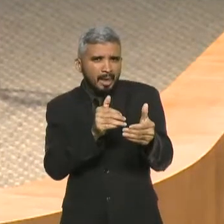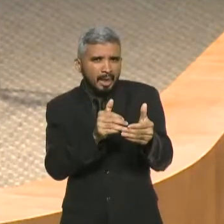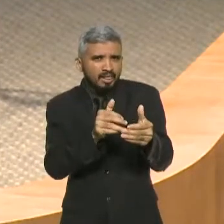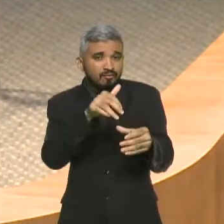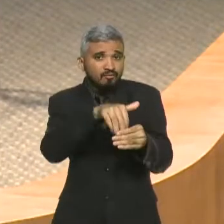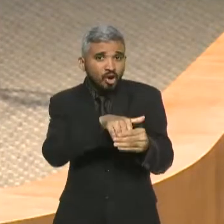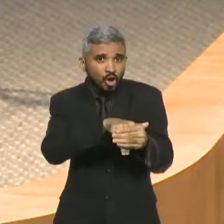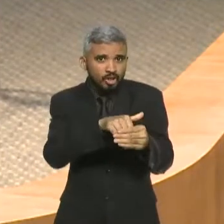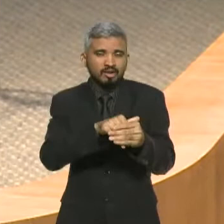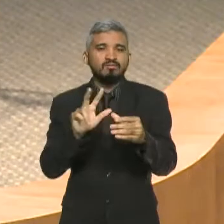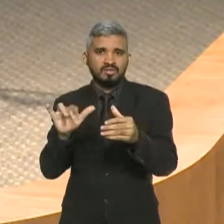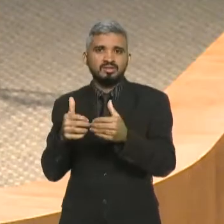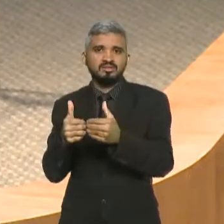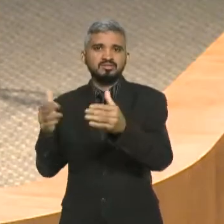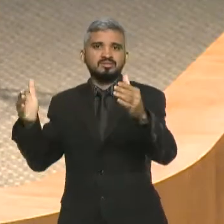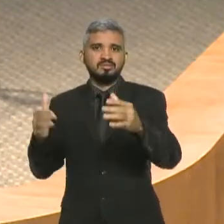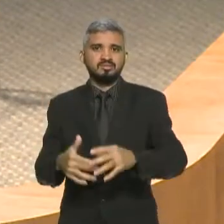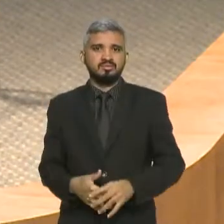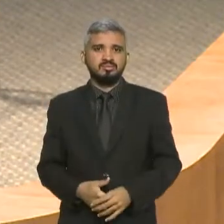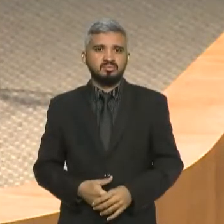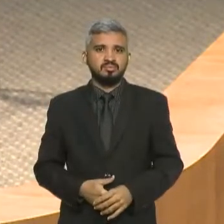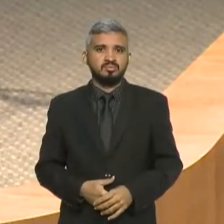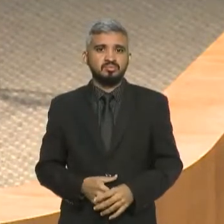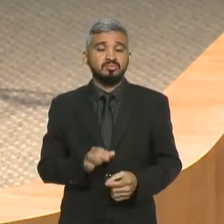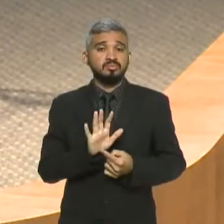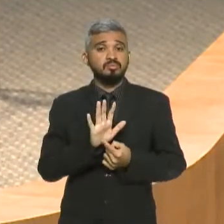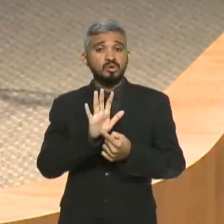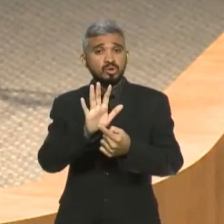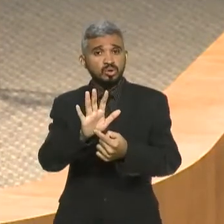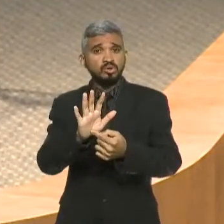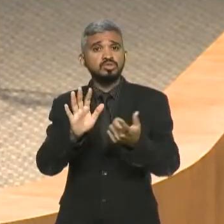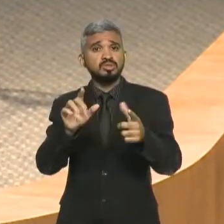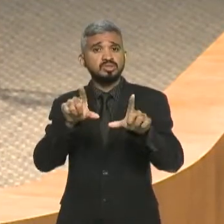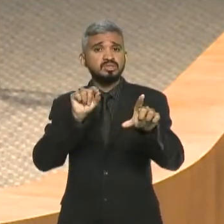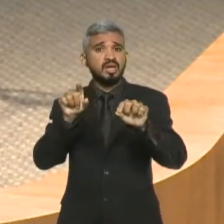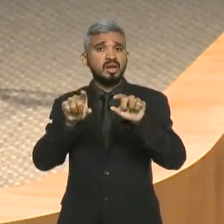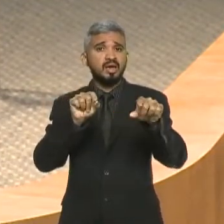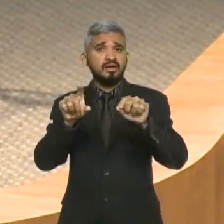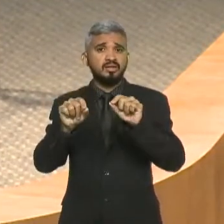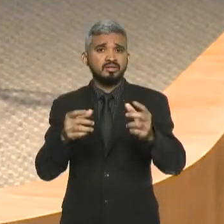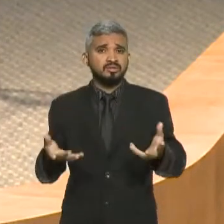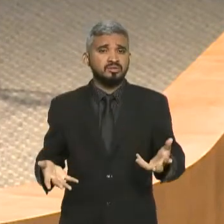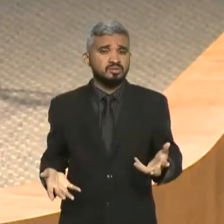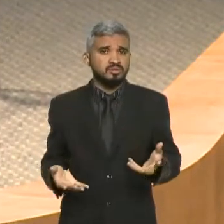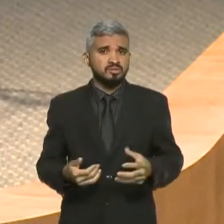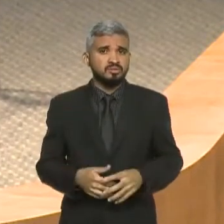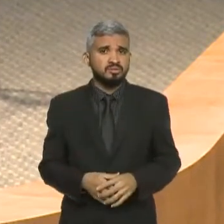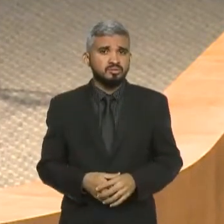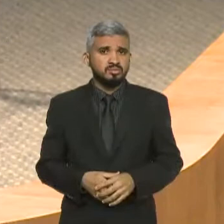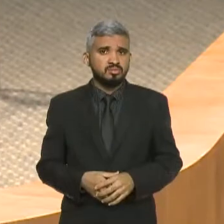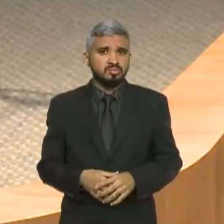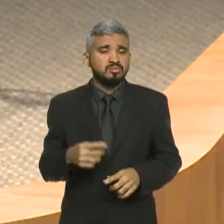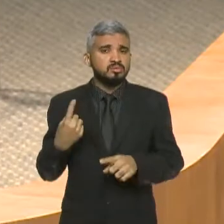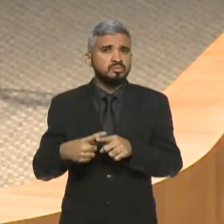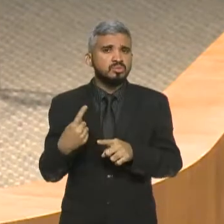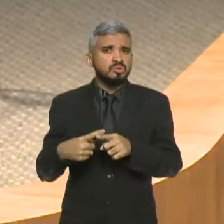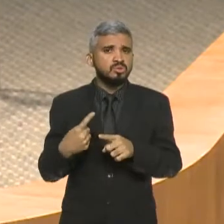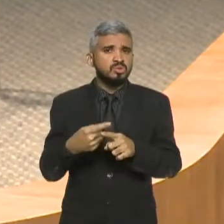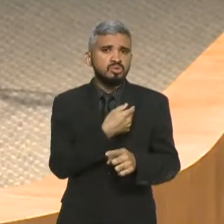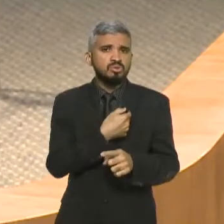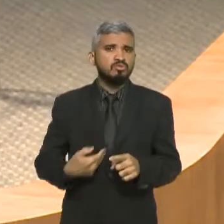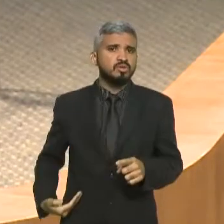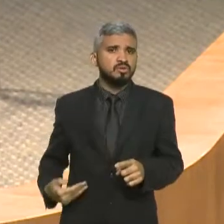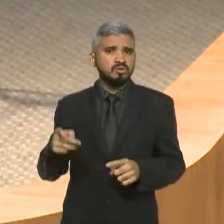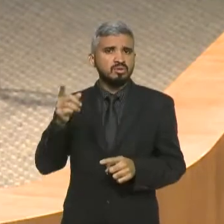e já mostra isso com o seu seletivo. Por que que o governador Flávio Dino não está realizando o